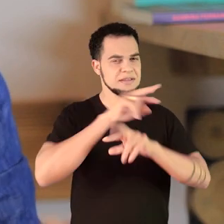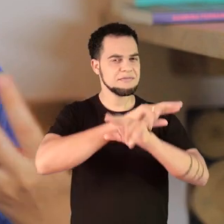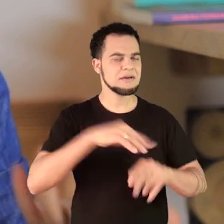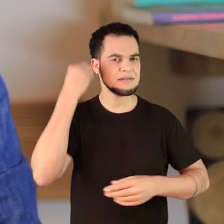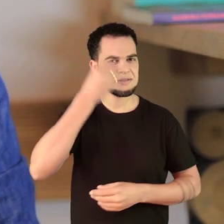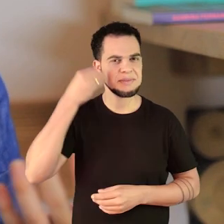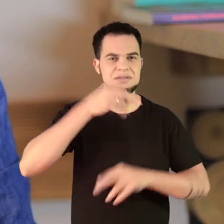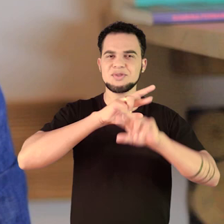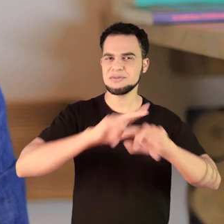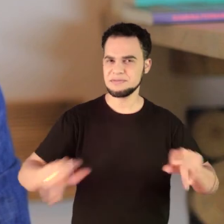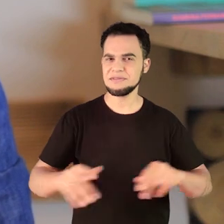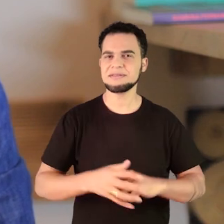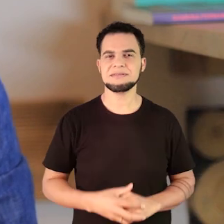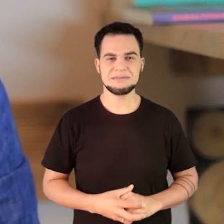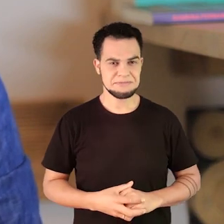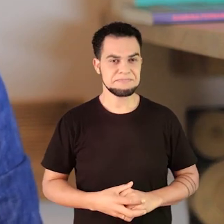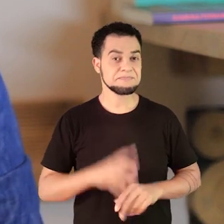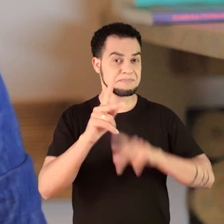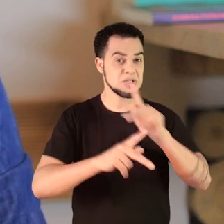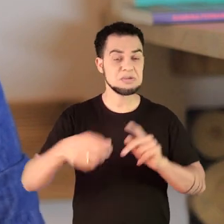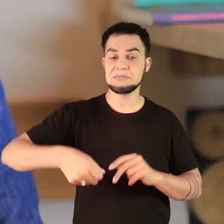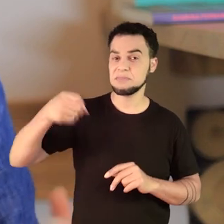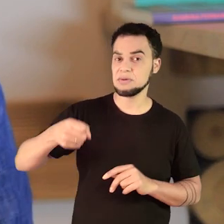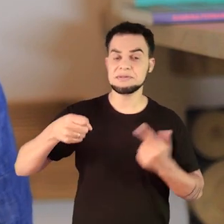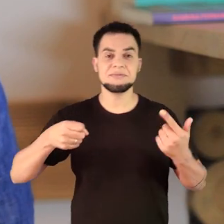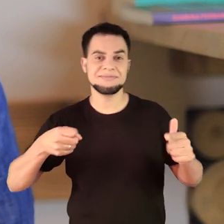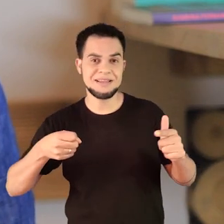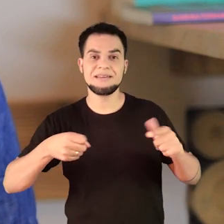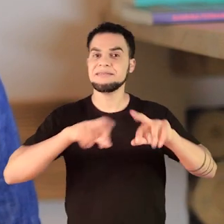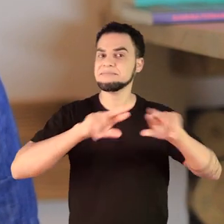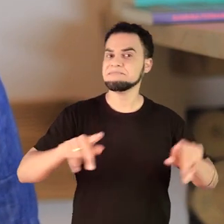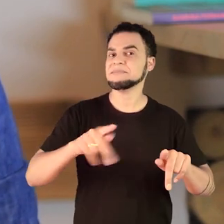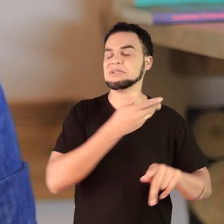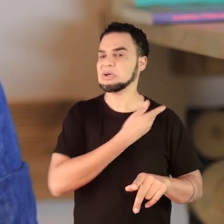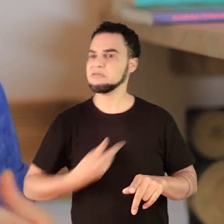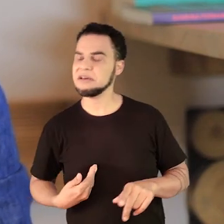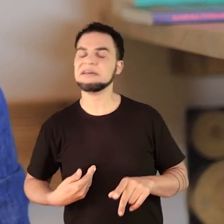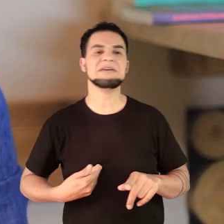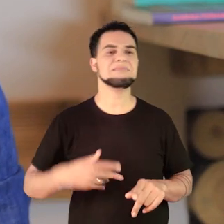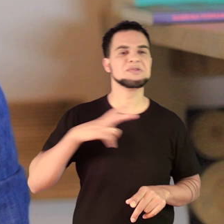ver que são várias experiências diversas e que gente com bolsa, gente sem bolsa, gente em universidade